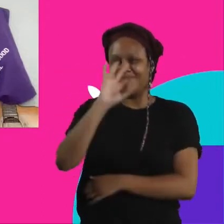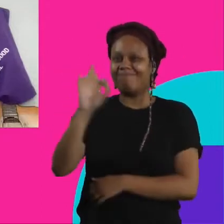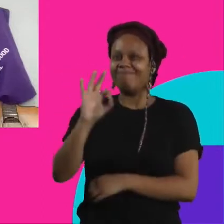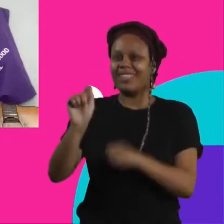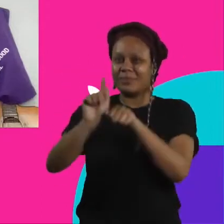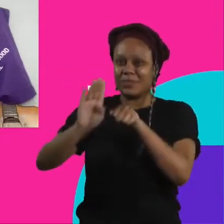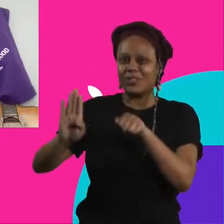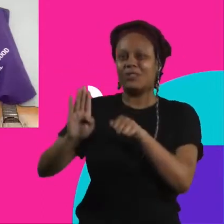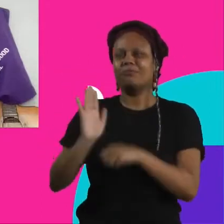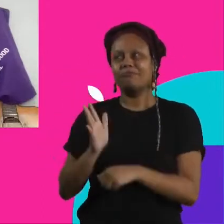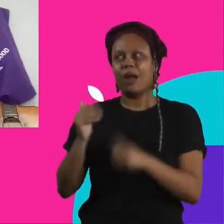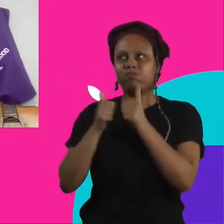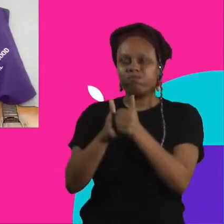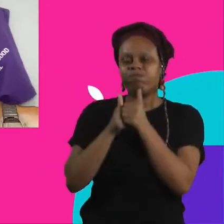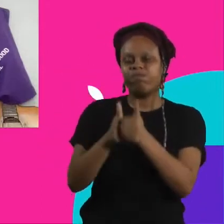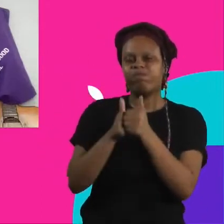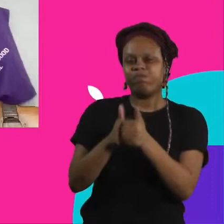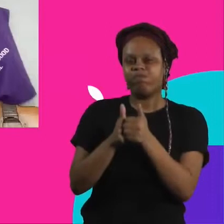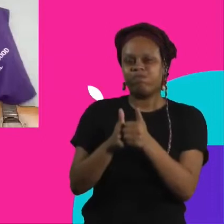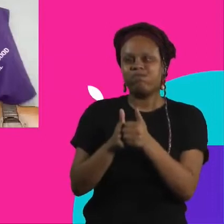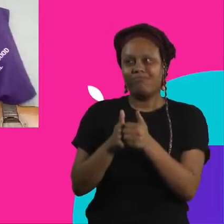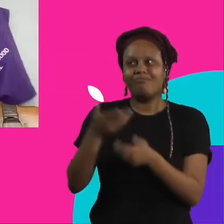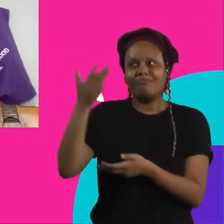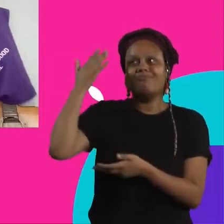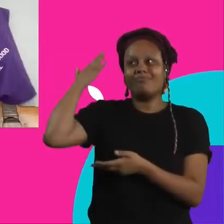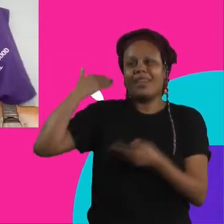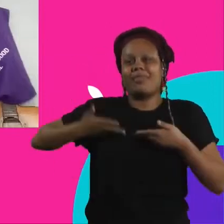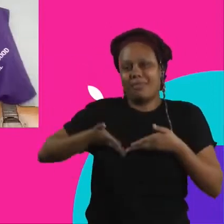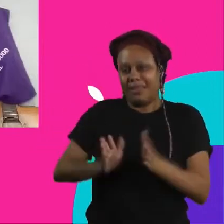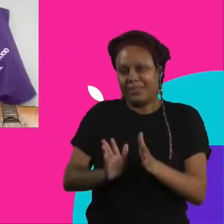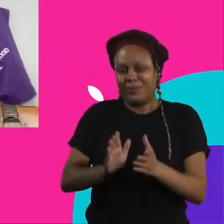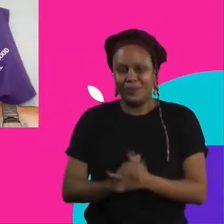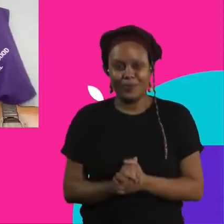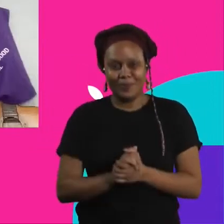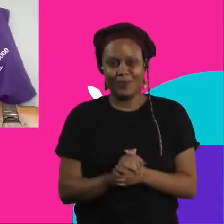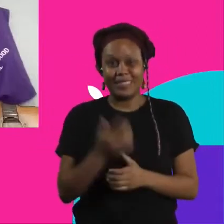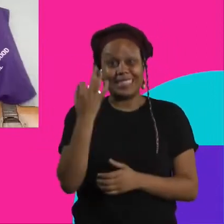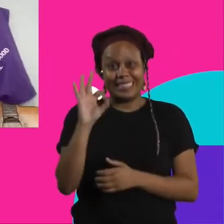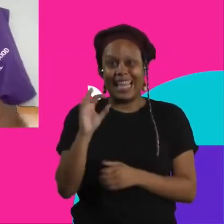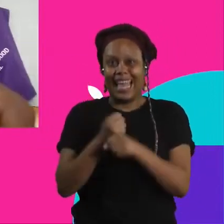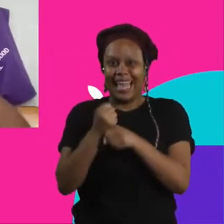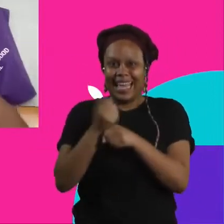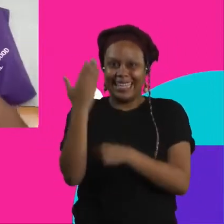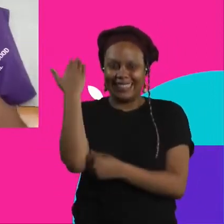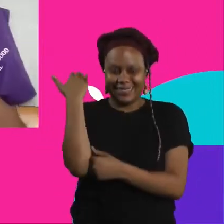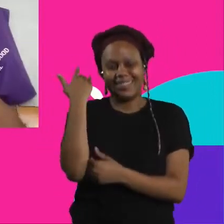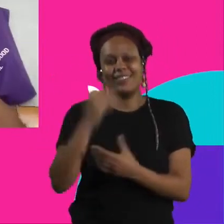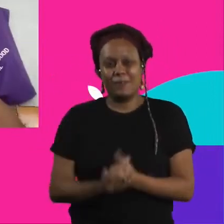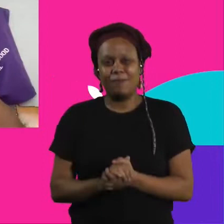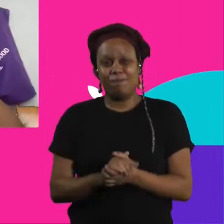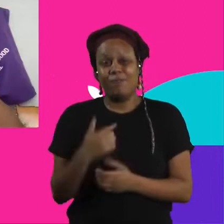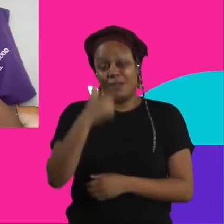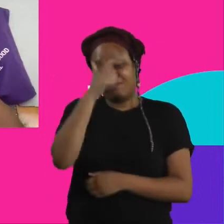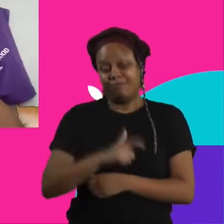acompanho o Social Good desde o seu nascimento aí, há 10 anos. E, bom, sou